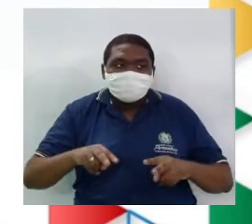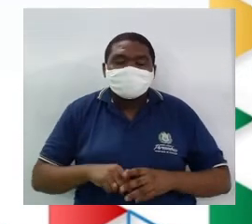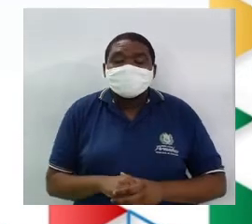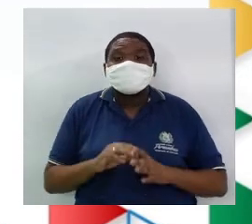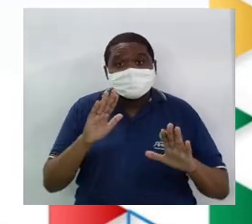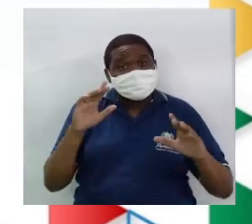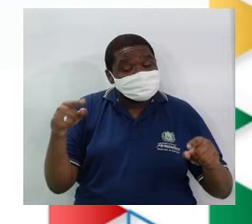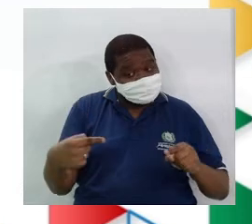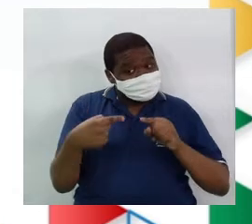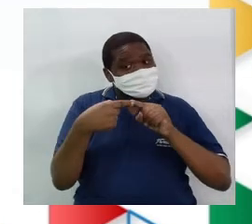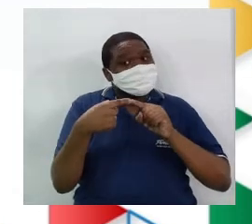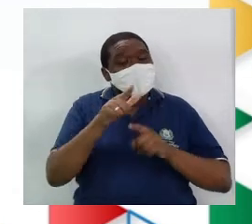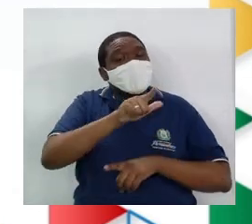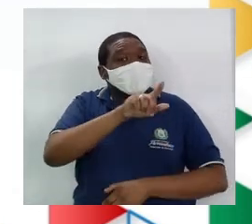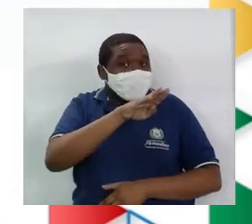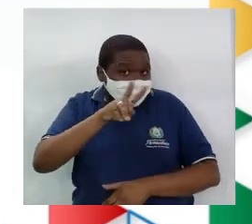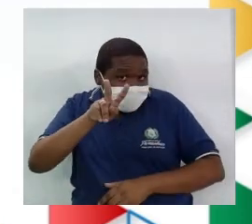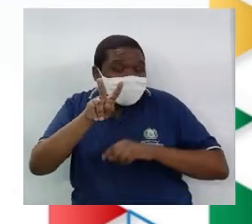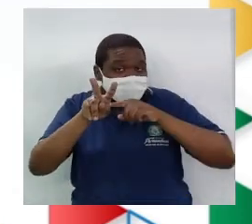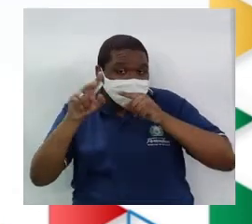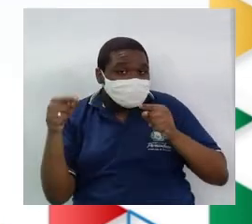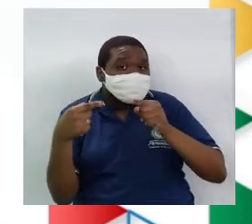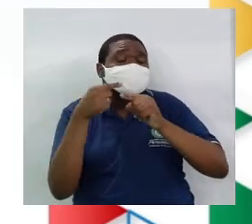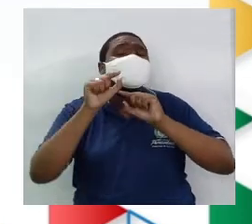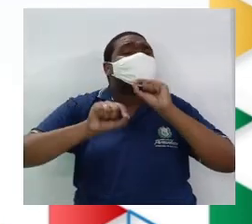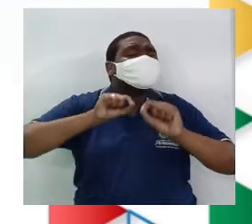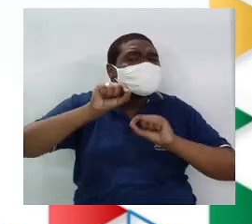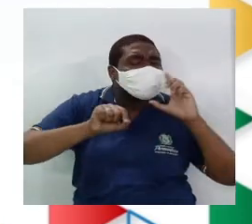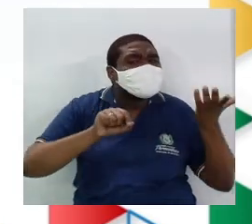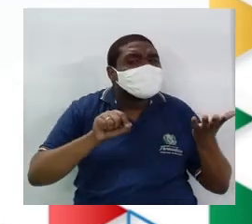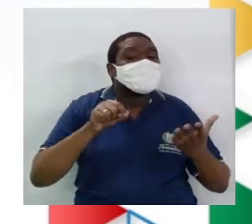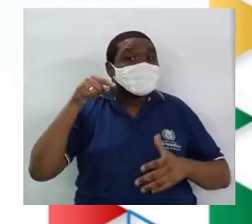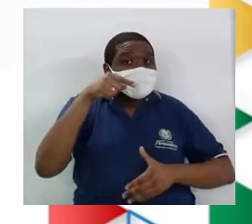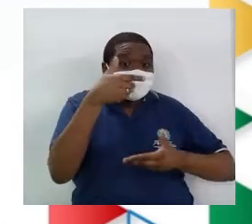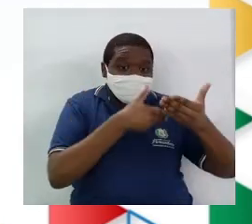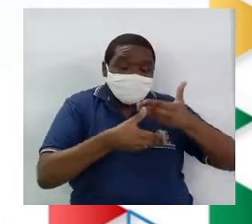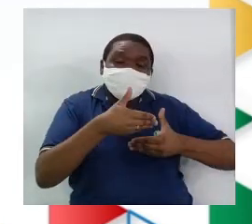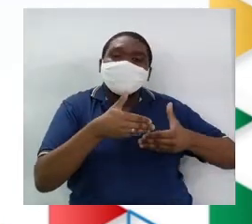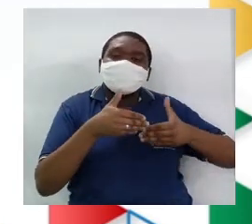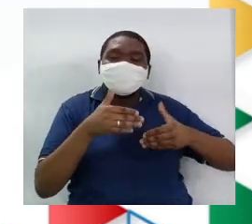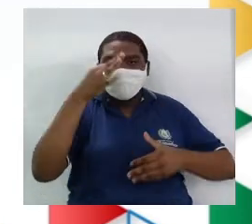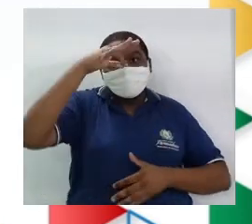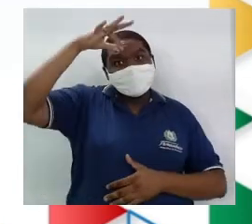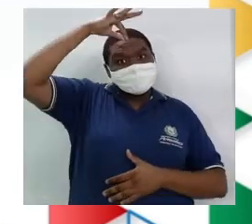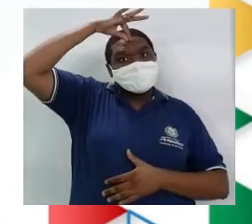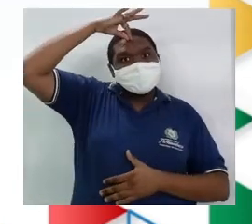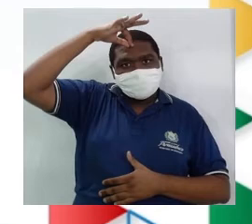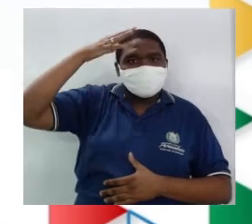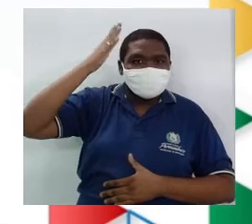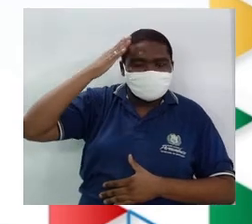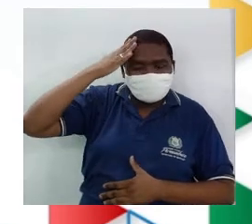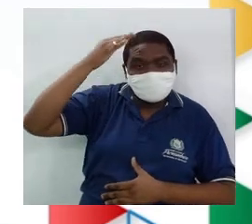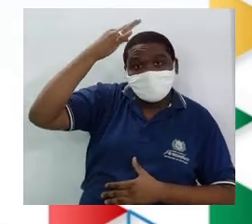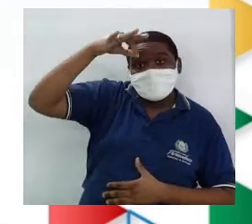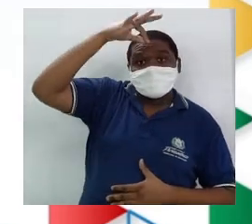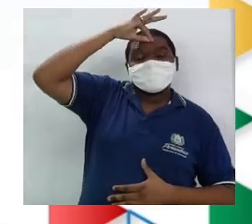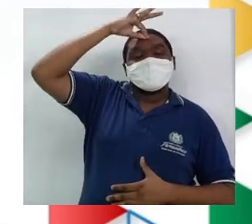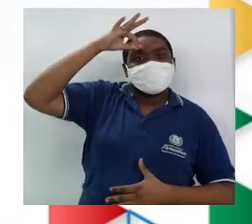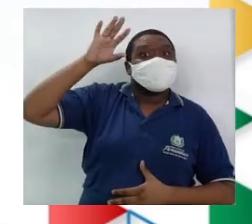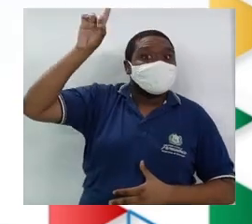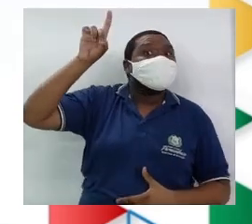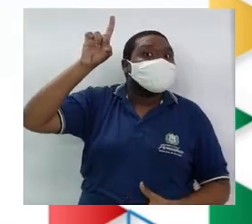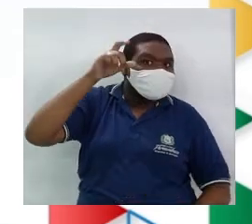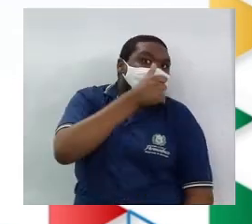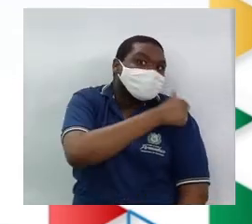com a LBV, Zaru participou de uma sessão espírita na Federação Espírita Brasileira, no Rio